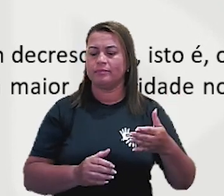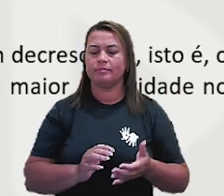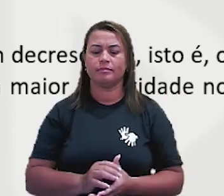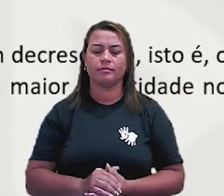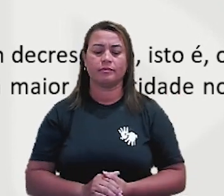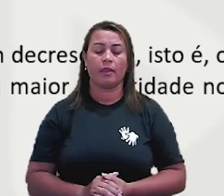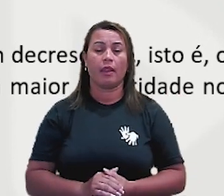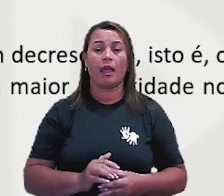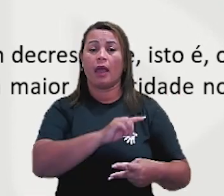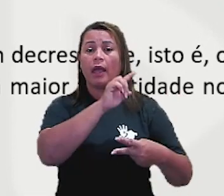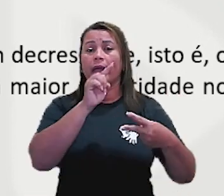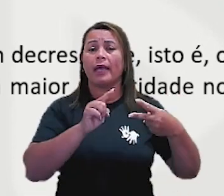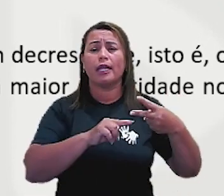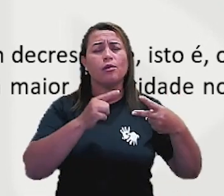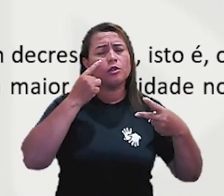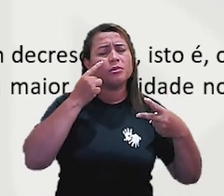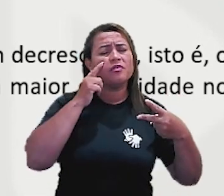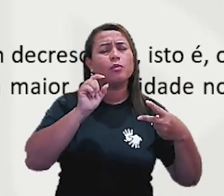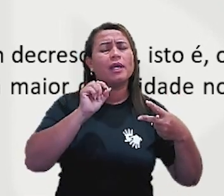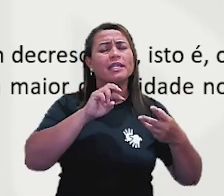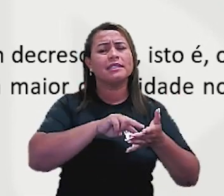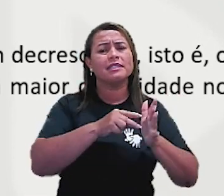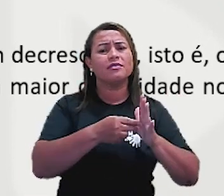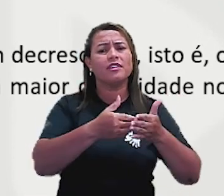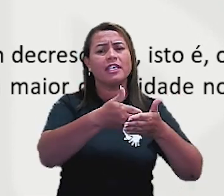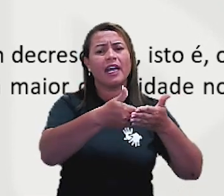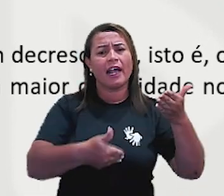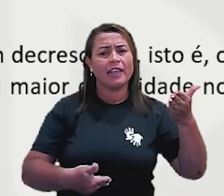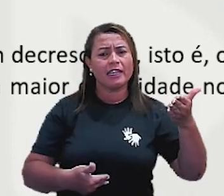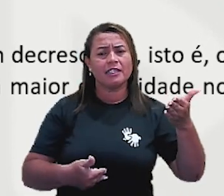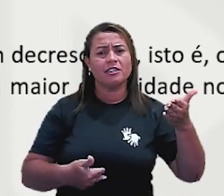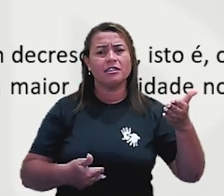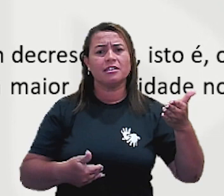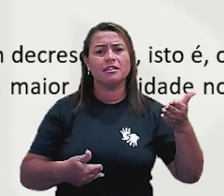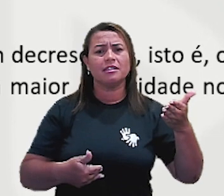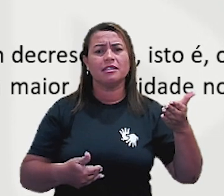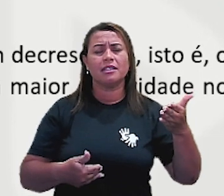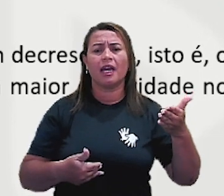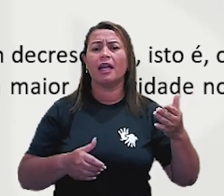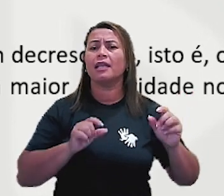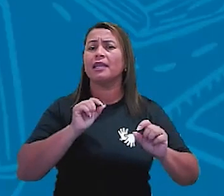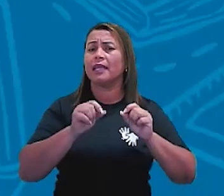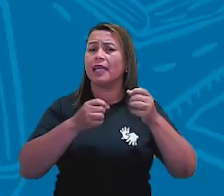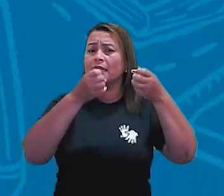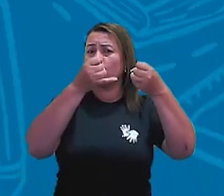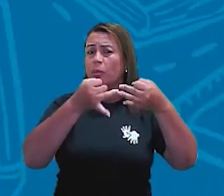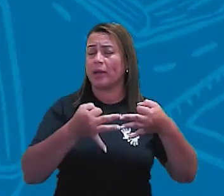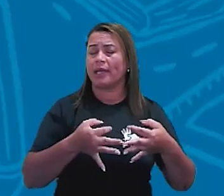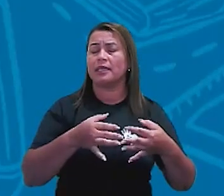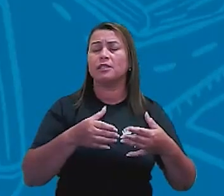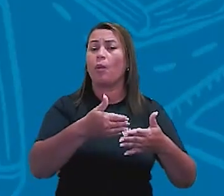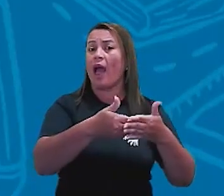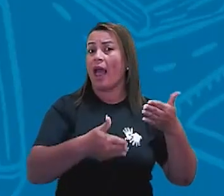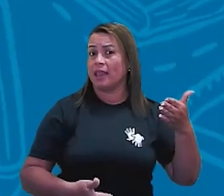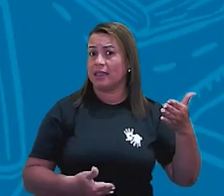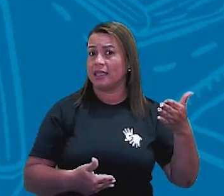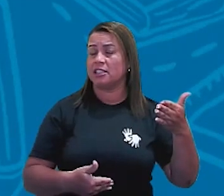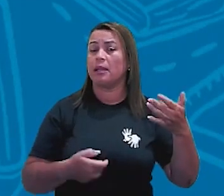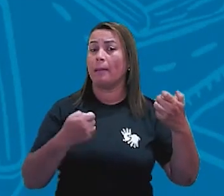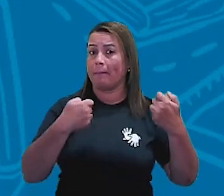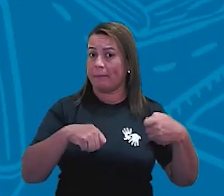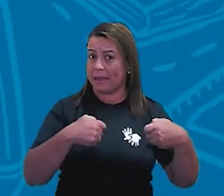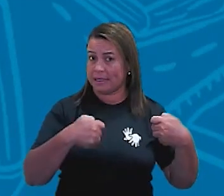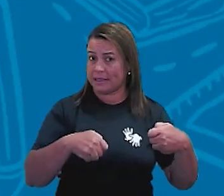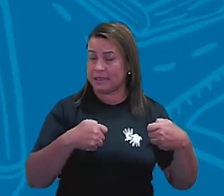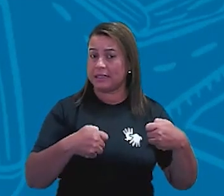Certo? E a observação 2 em relação a essa lista de ingredientes, o que seria? Que essa lista de ingredientes, ela precisa estar em